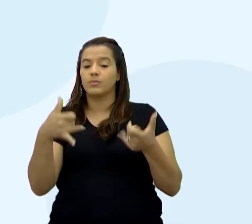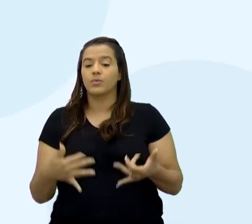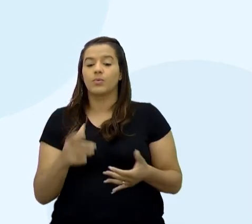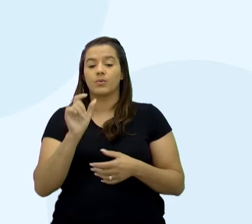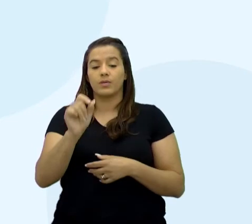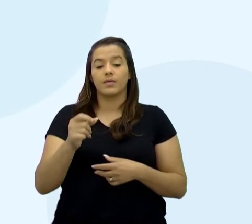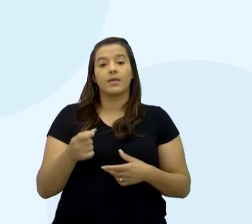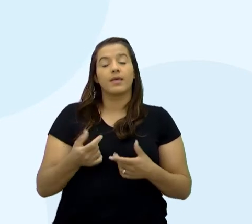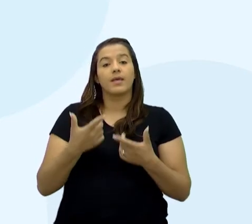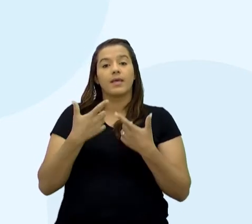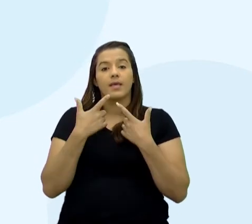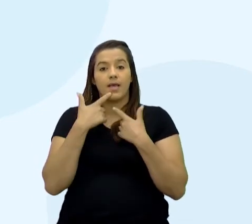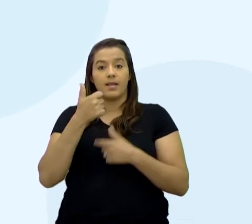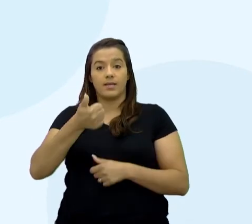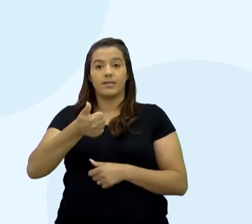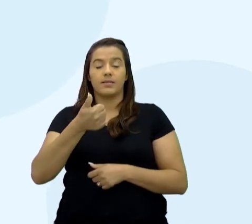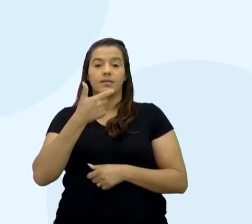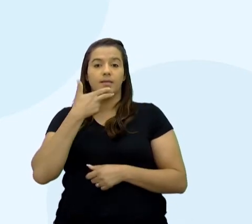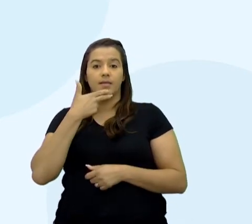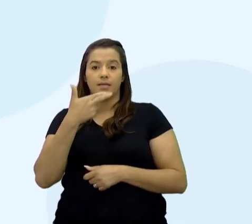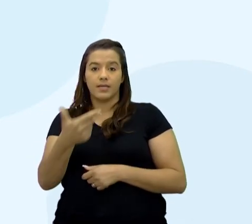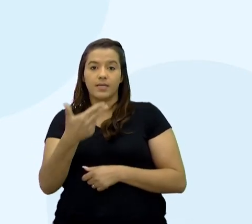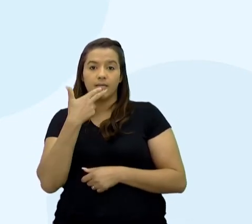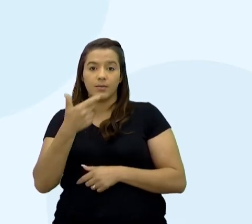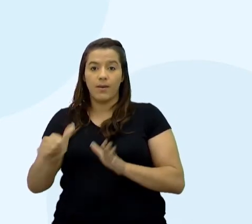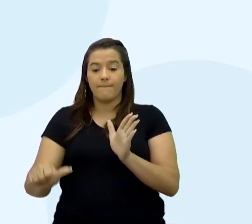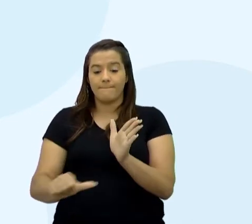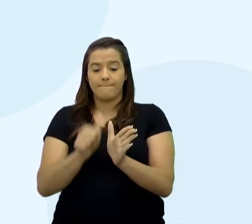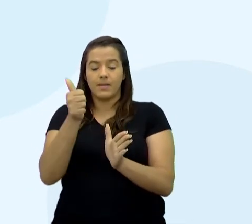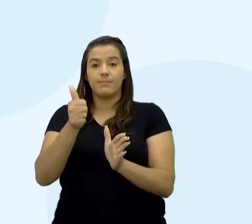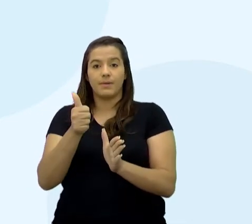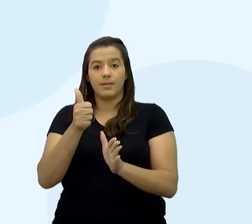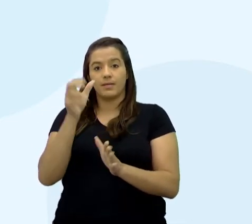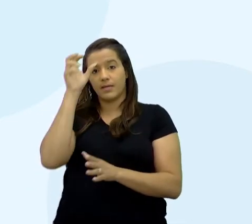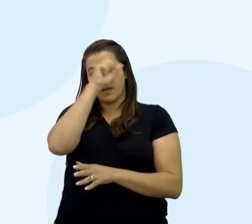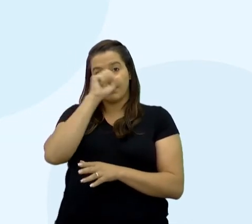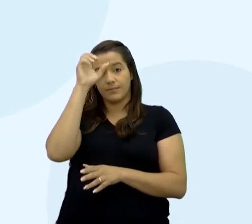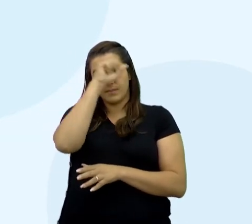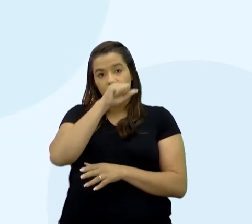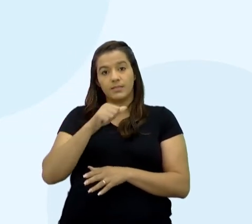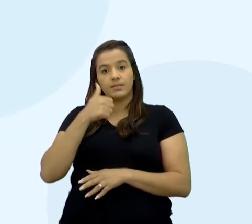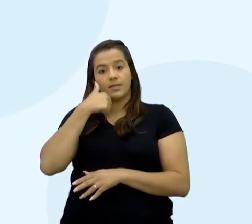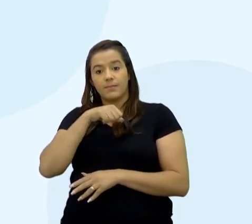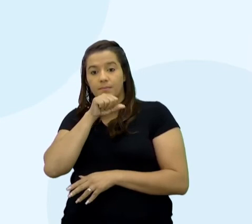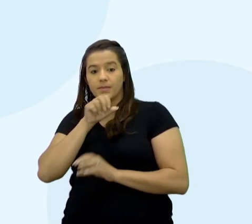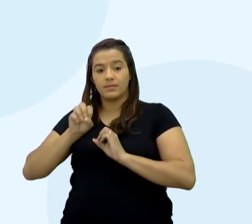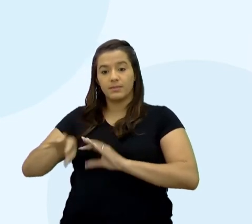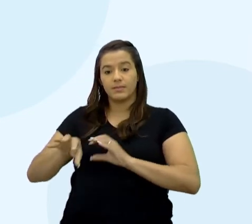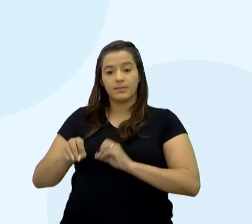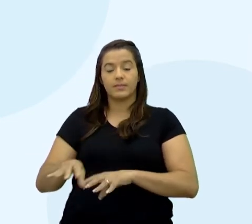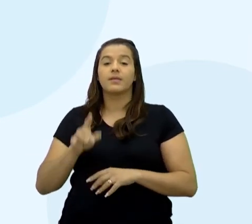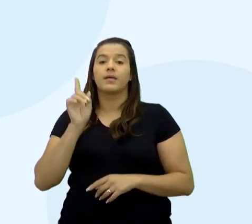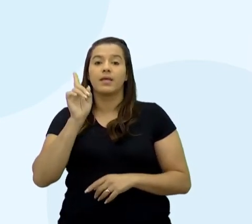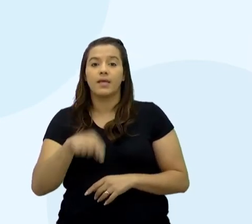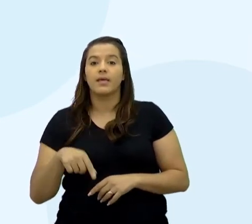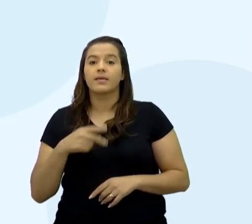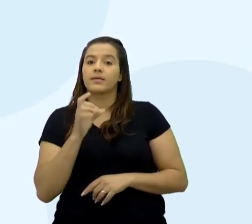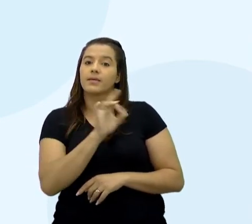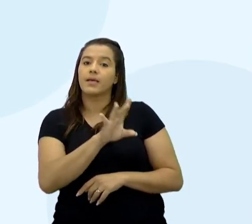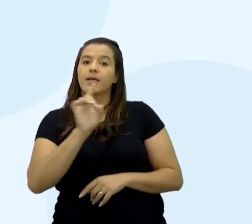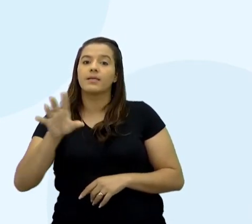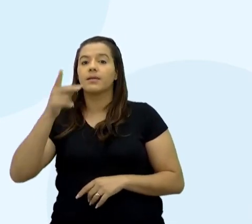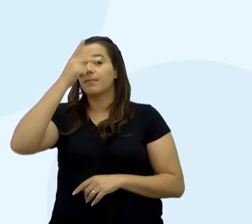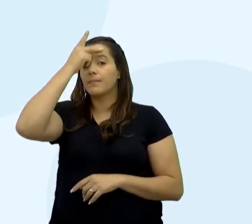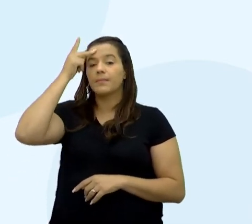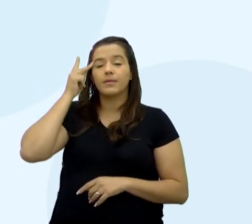língua materna, a primeira língua que a criança aprende, geralmente ensinada pela mãe, é aquela por meio da qual cada pessoa